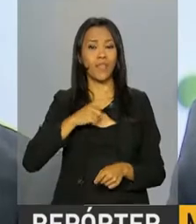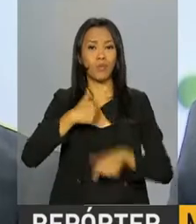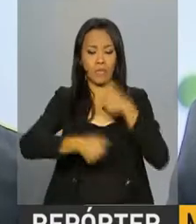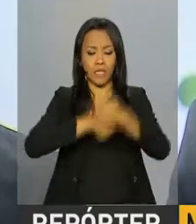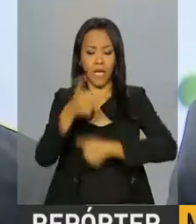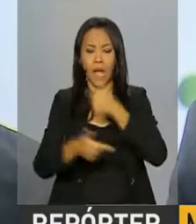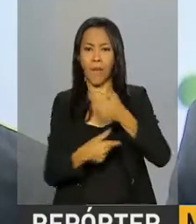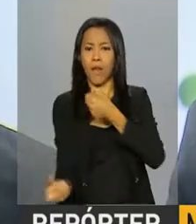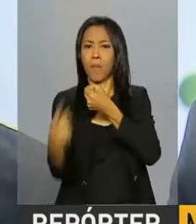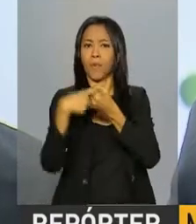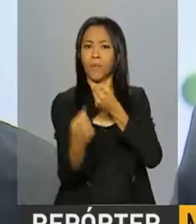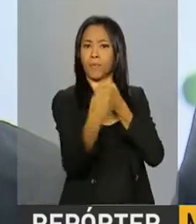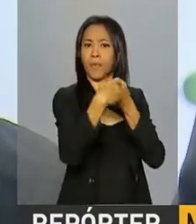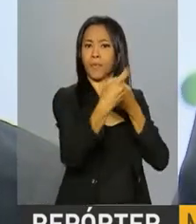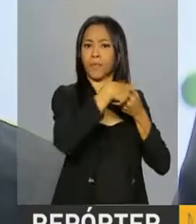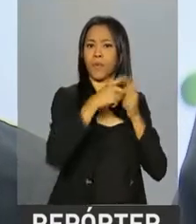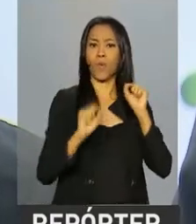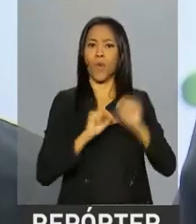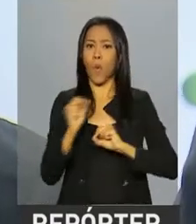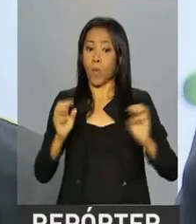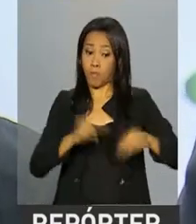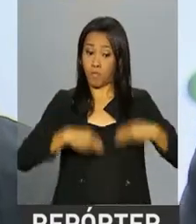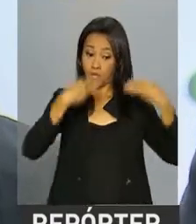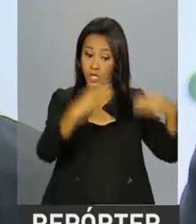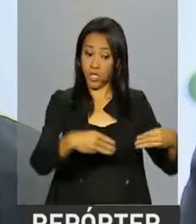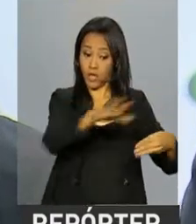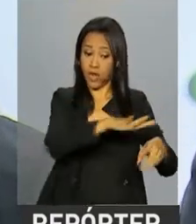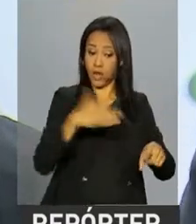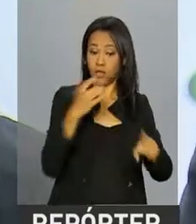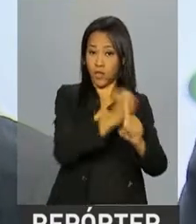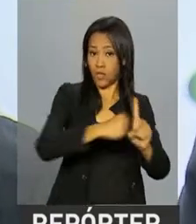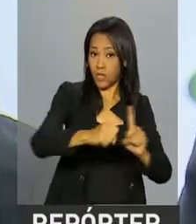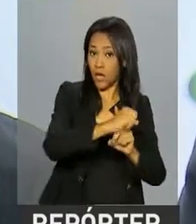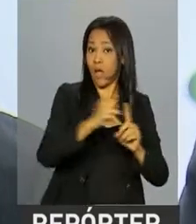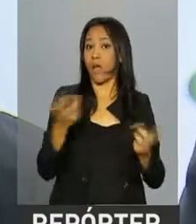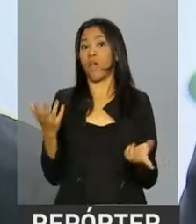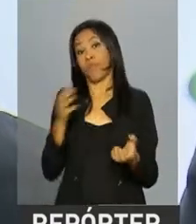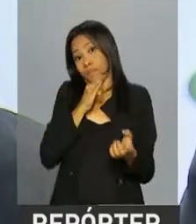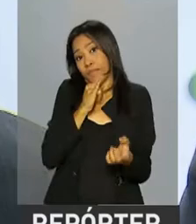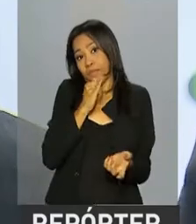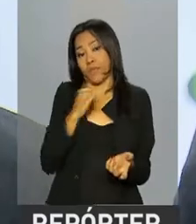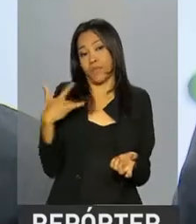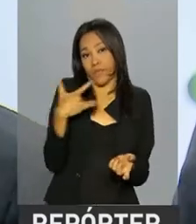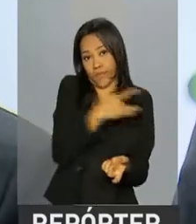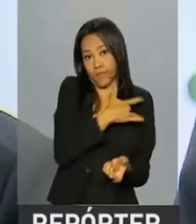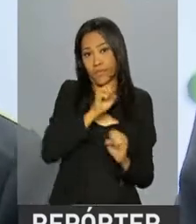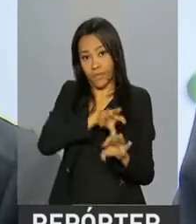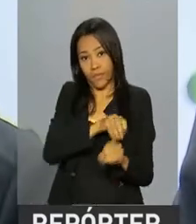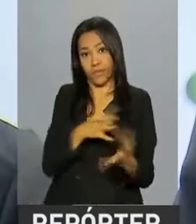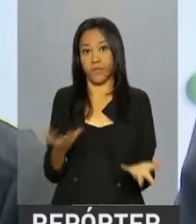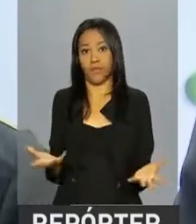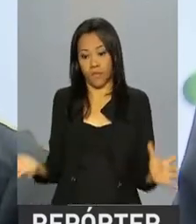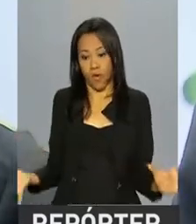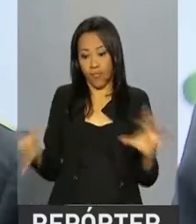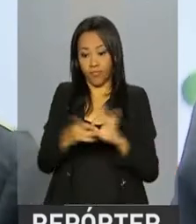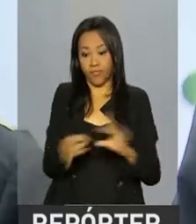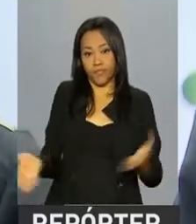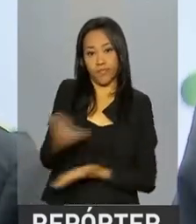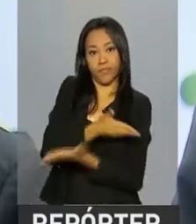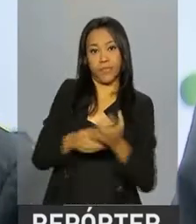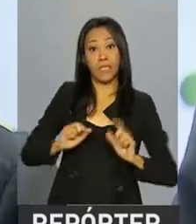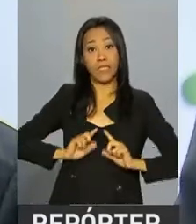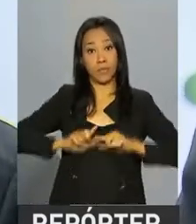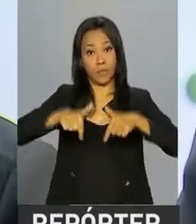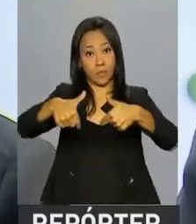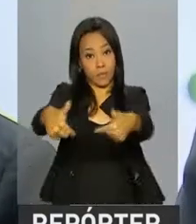entre ministérios que atuam na área social como por exemplo saúde educação fariam sentido que a gente tenha por